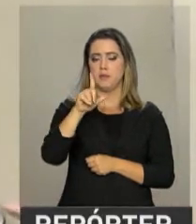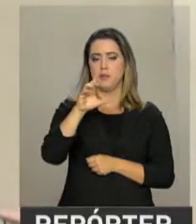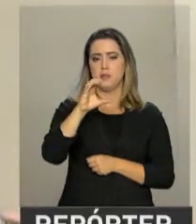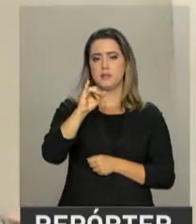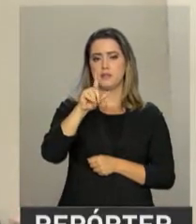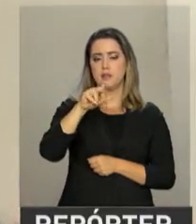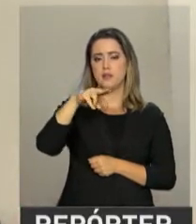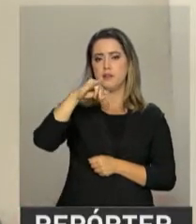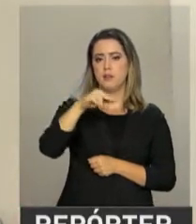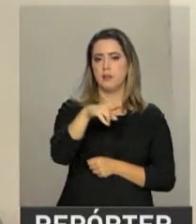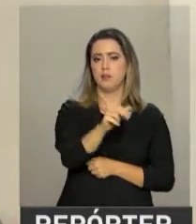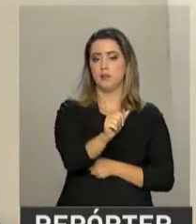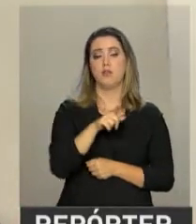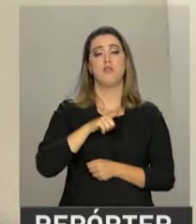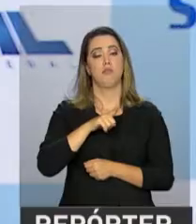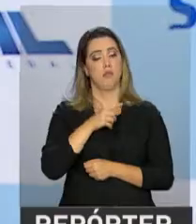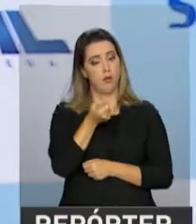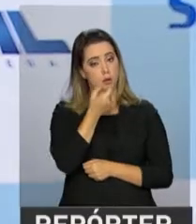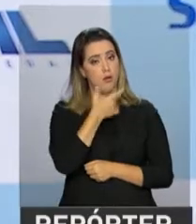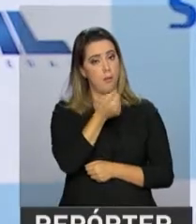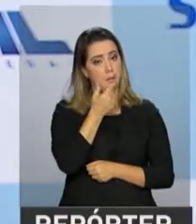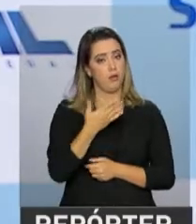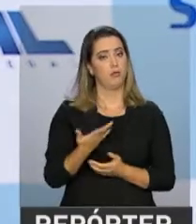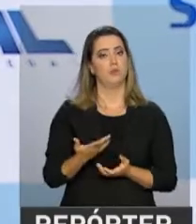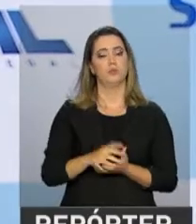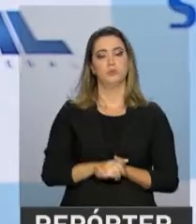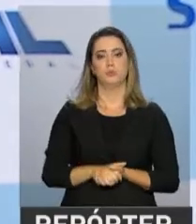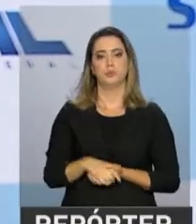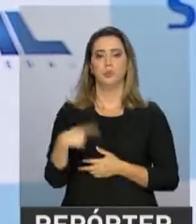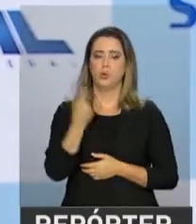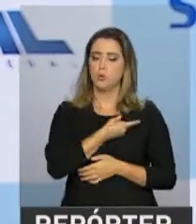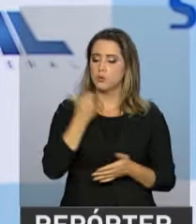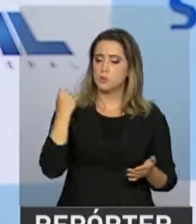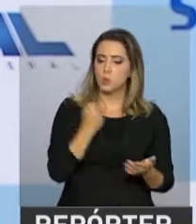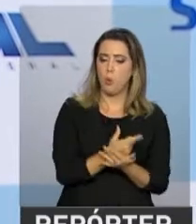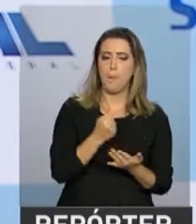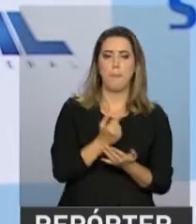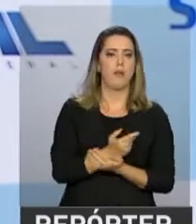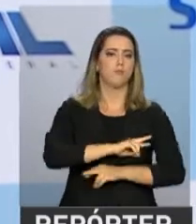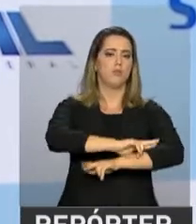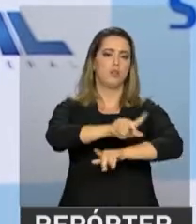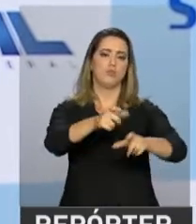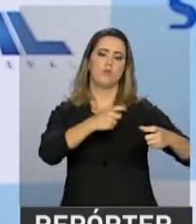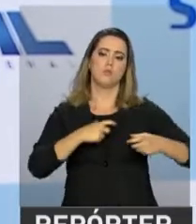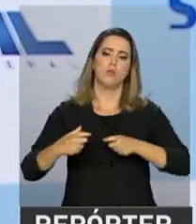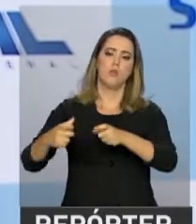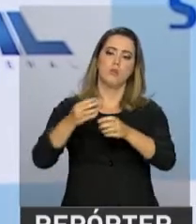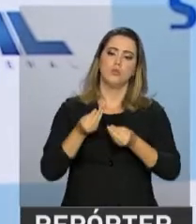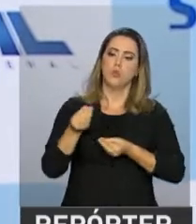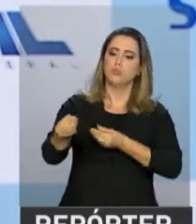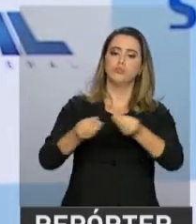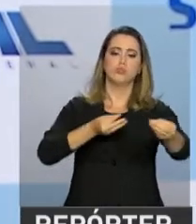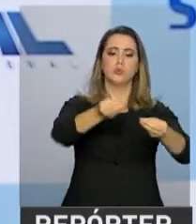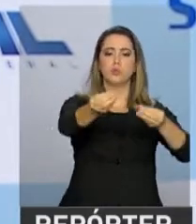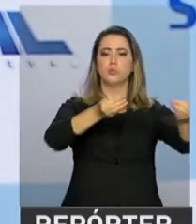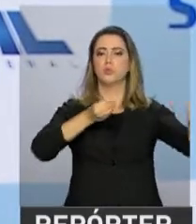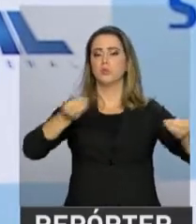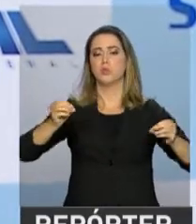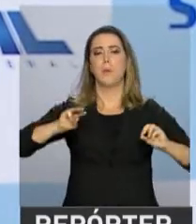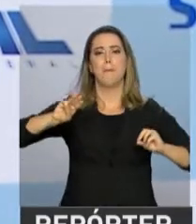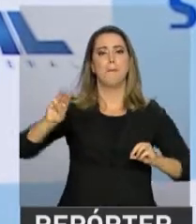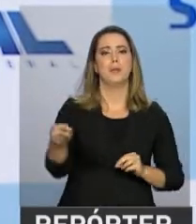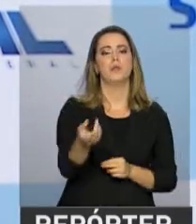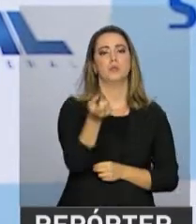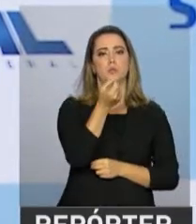de saúde até 2019. Vamos adquirir produtos, distribuir para esses municípios, milhões de